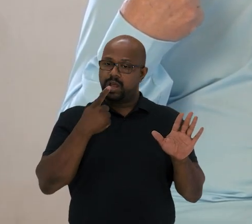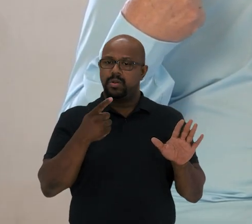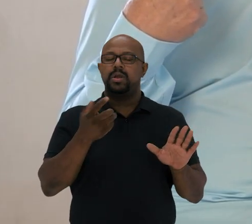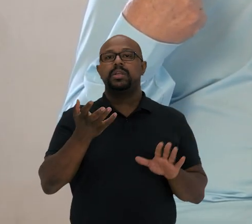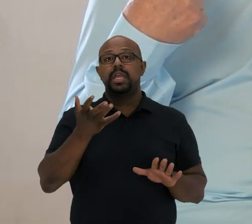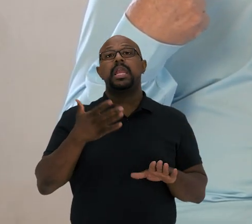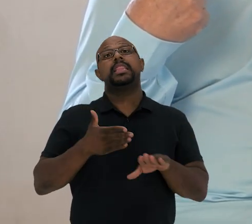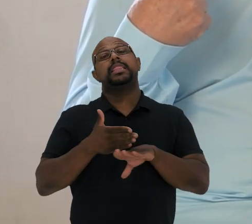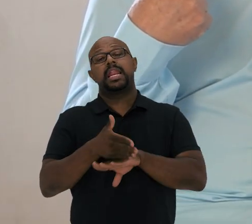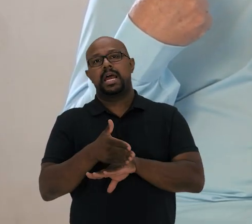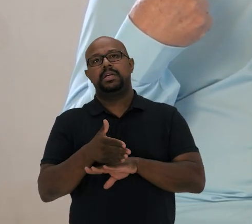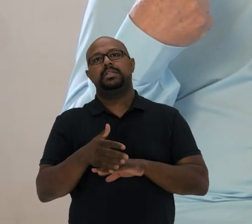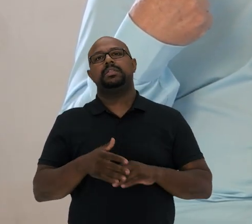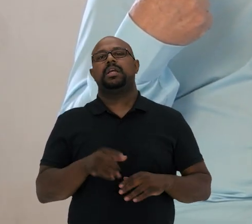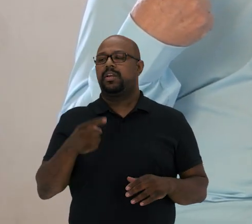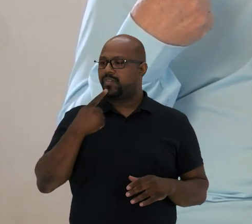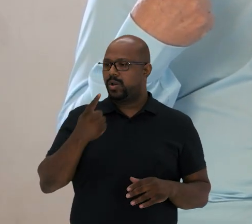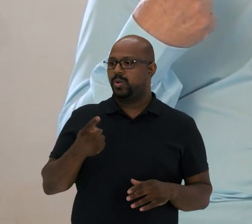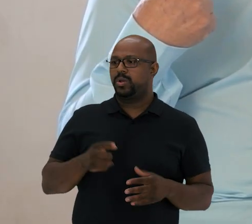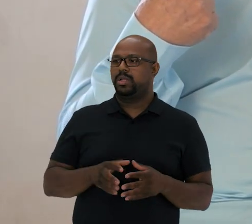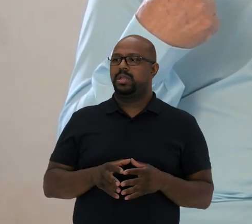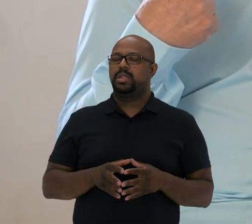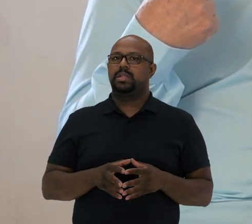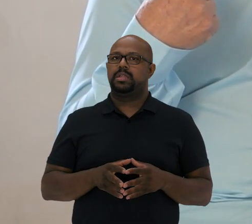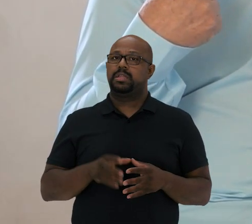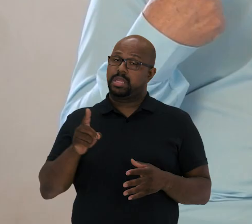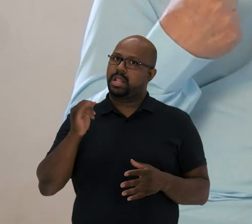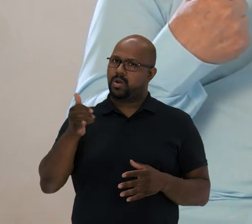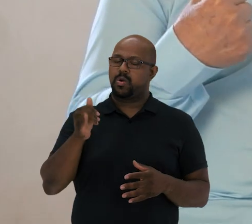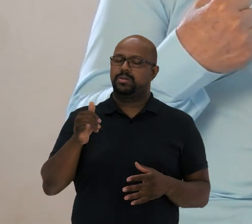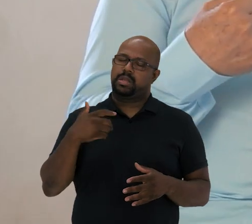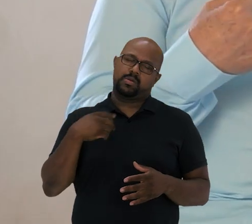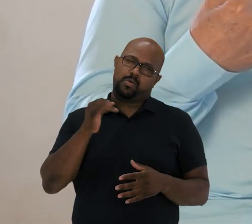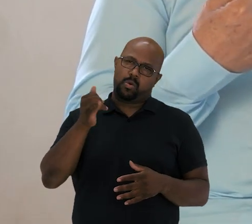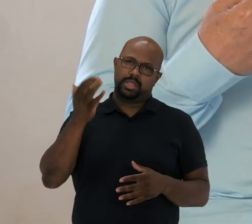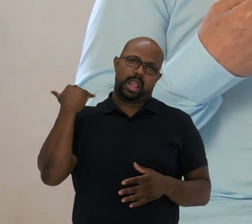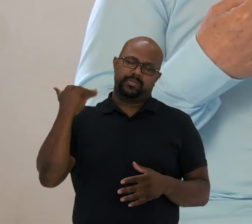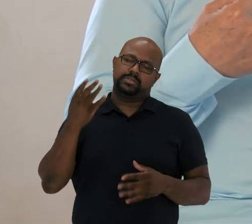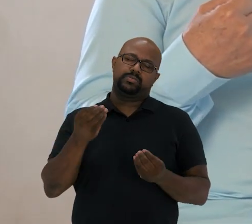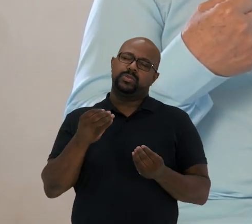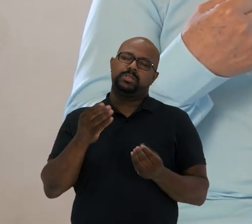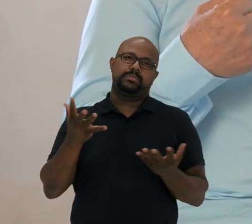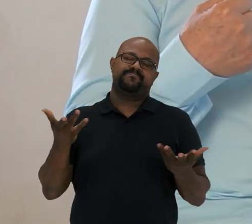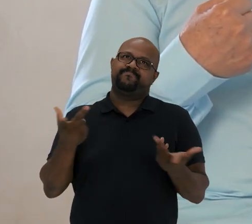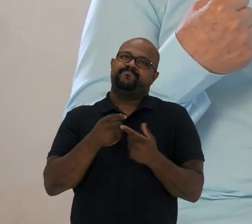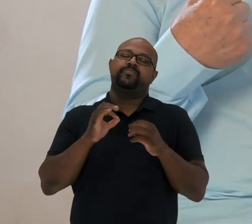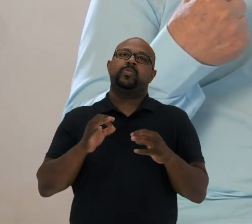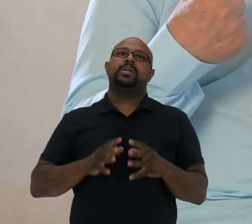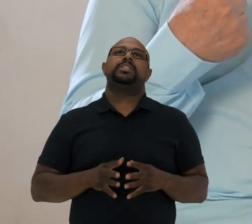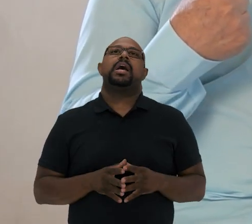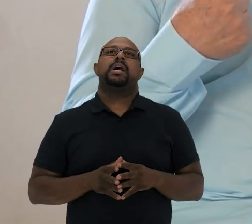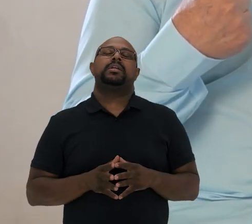disse, eu queria entrar, né? E ela disse, e ela contava, né? De uma forma